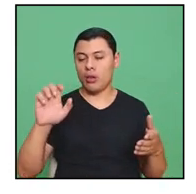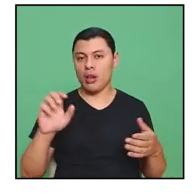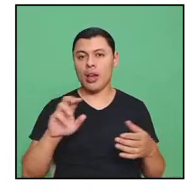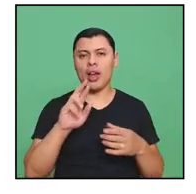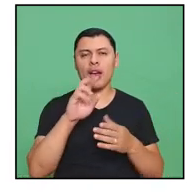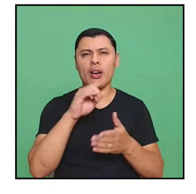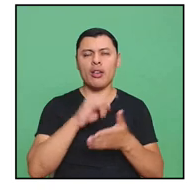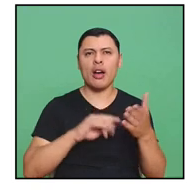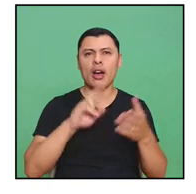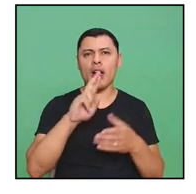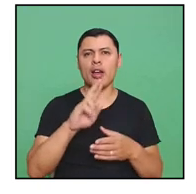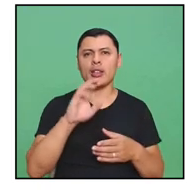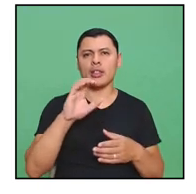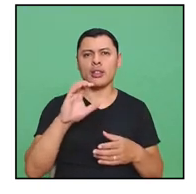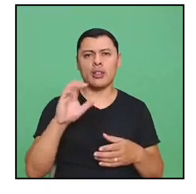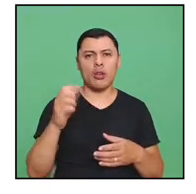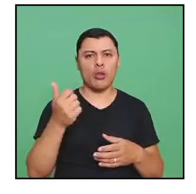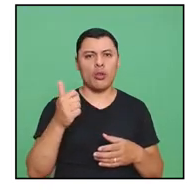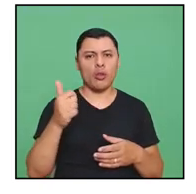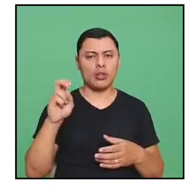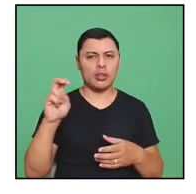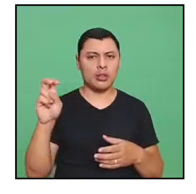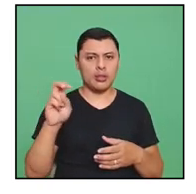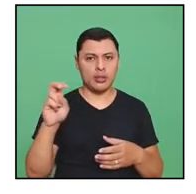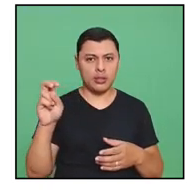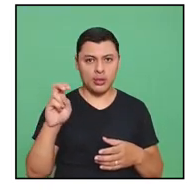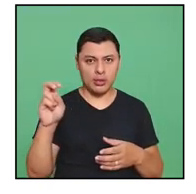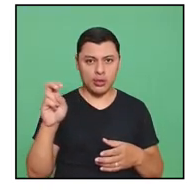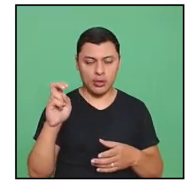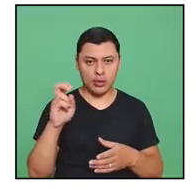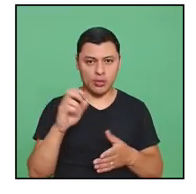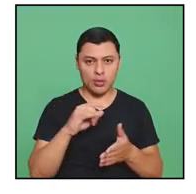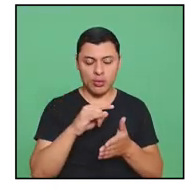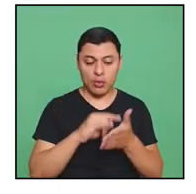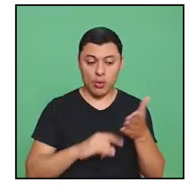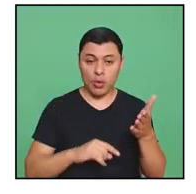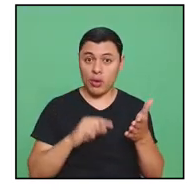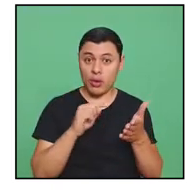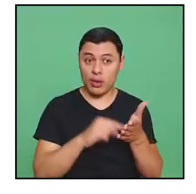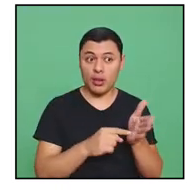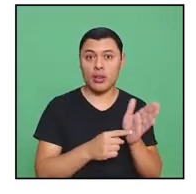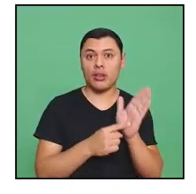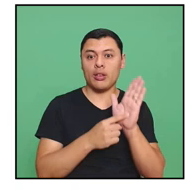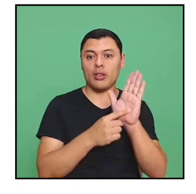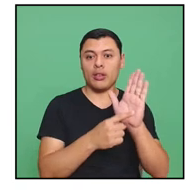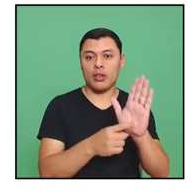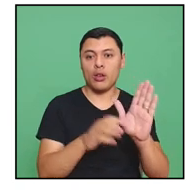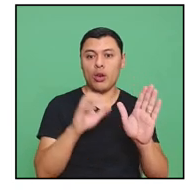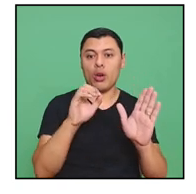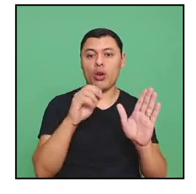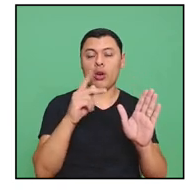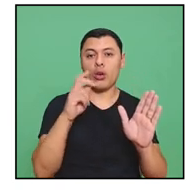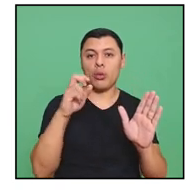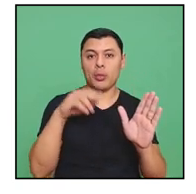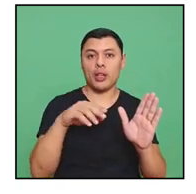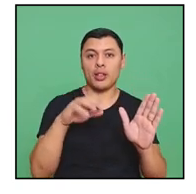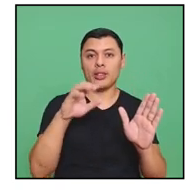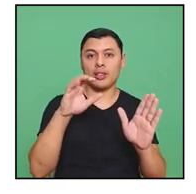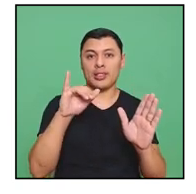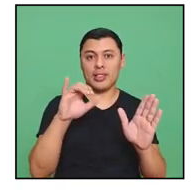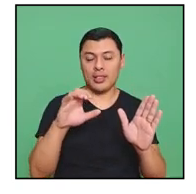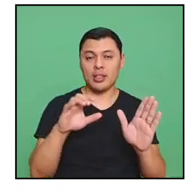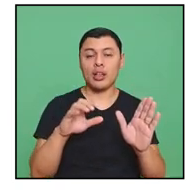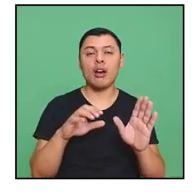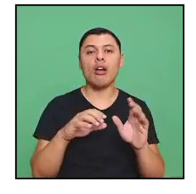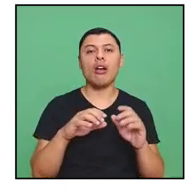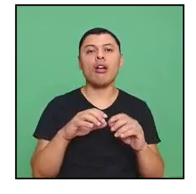ERC-1155, e espelhar esse contrato no OpenSea. Então, assim, dá para garantir